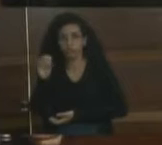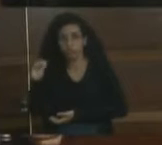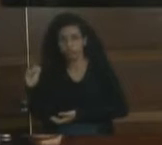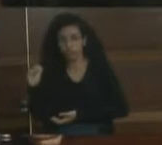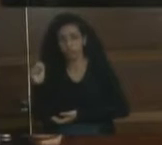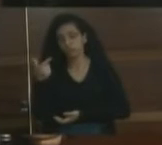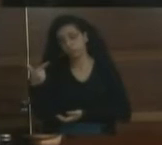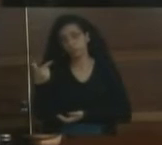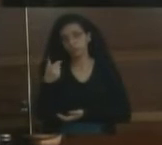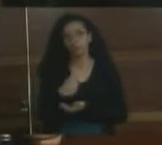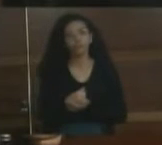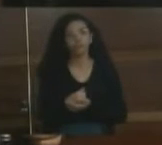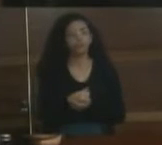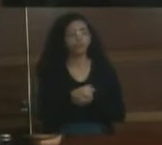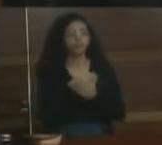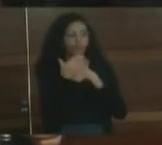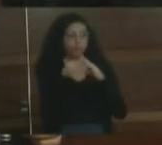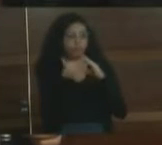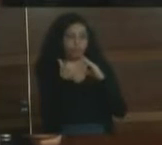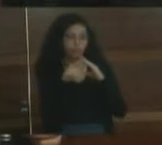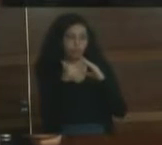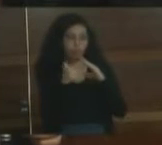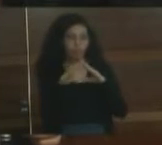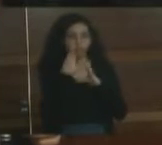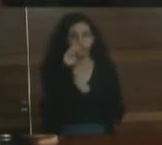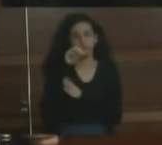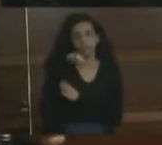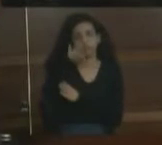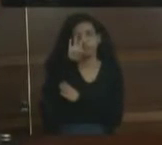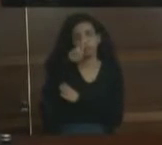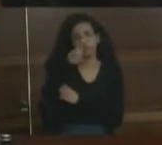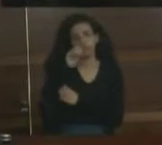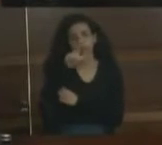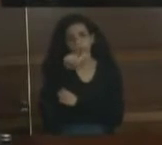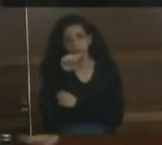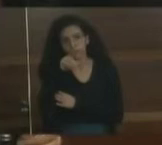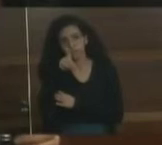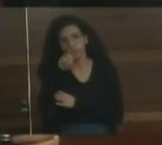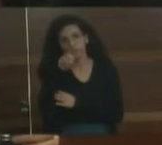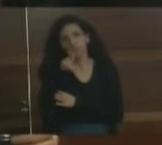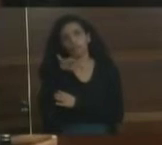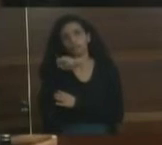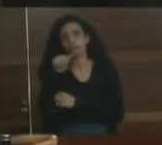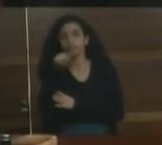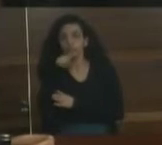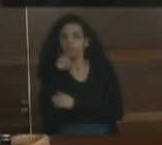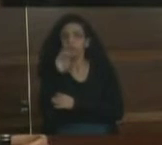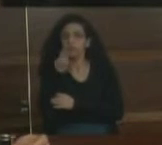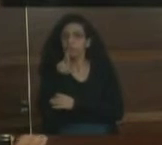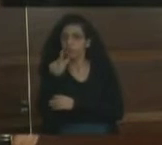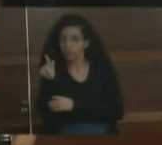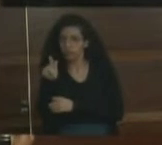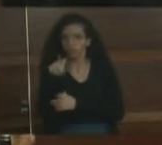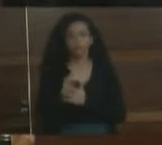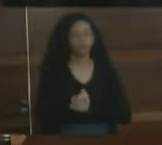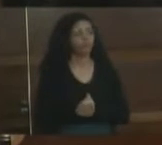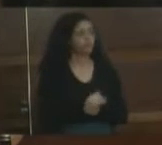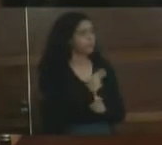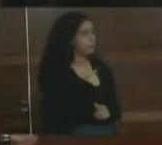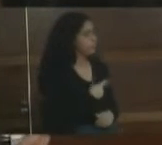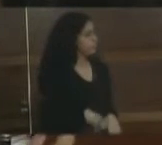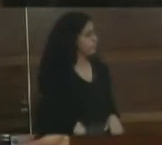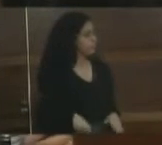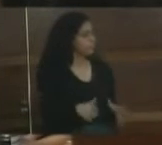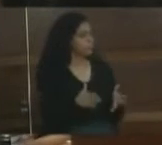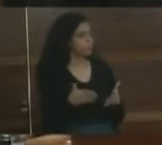controladoria arroba angela ponto rj.gov.br bom seu presente mais uma vez é um prazer estar aqui